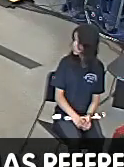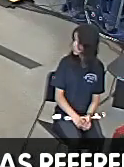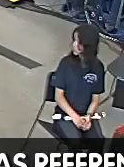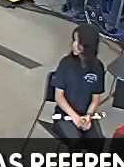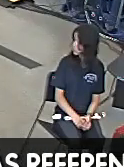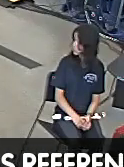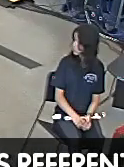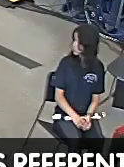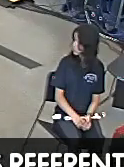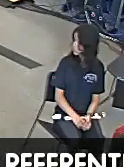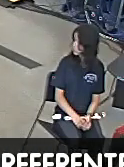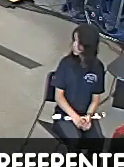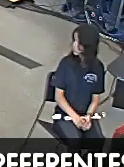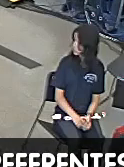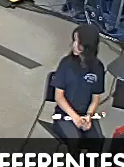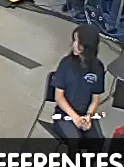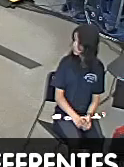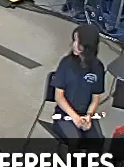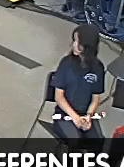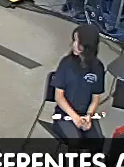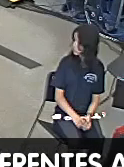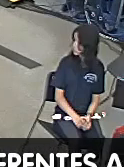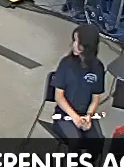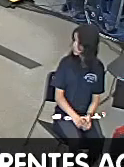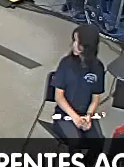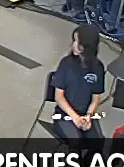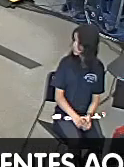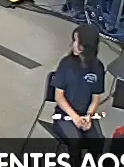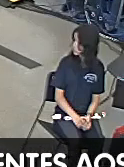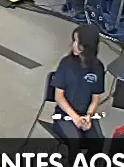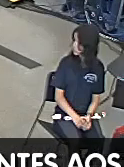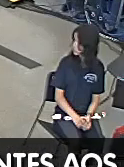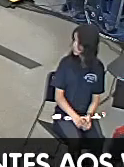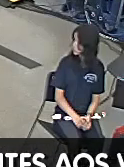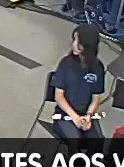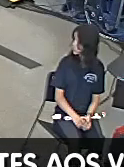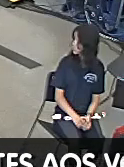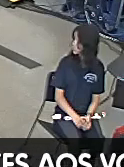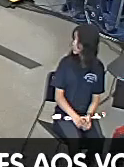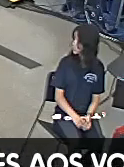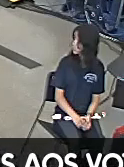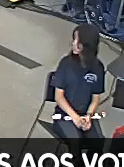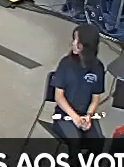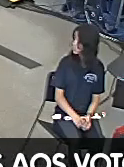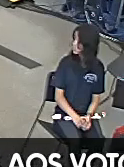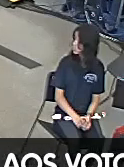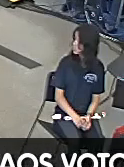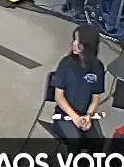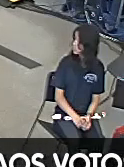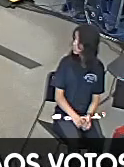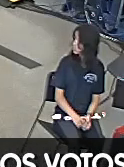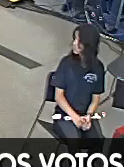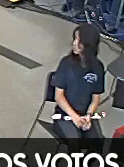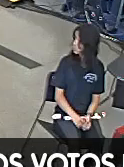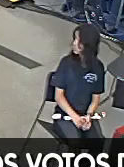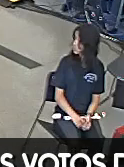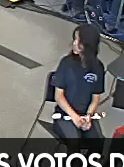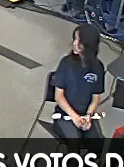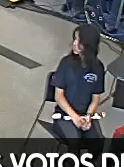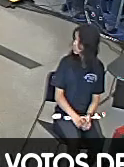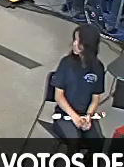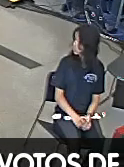buscando um poder contra-hegemônico, que é o poder da solidariedade e do amor, se fazendo